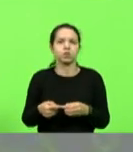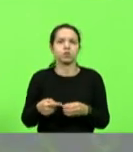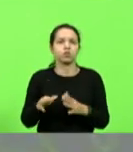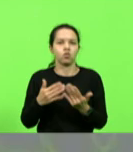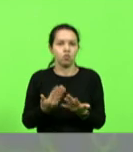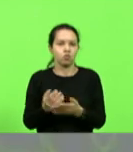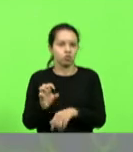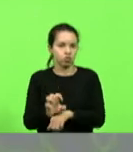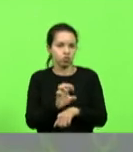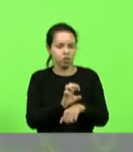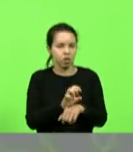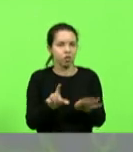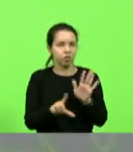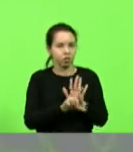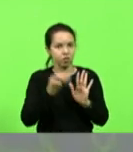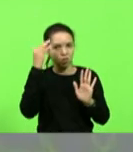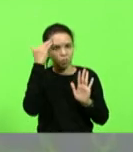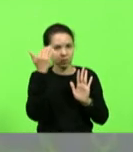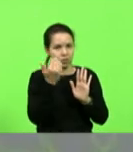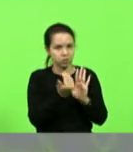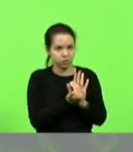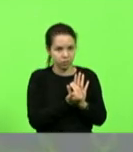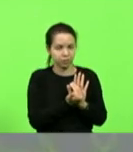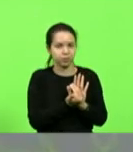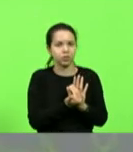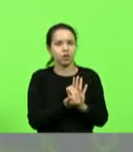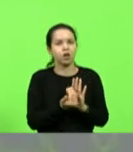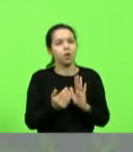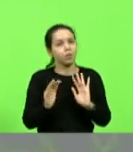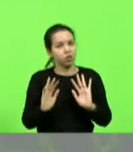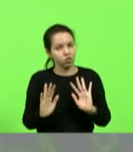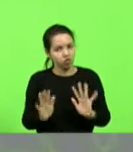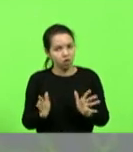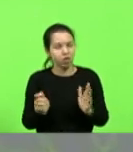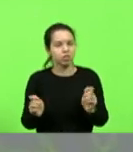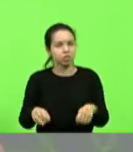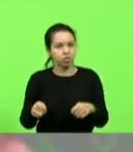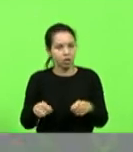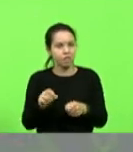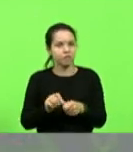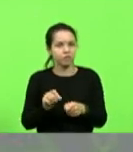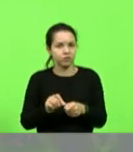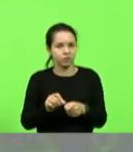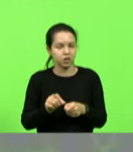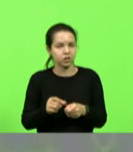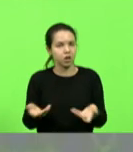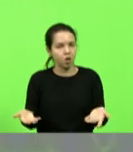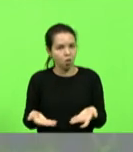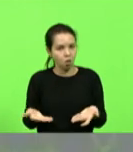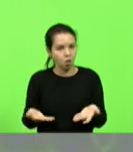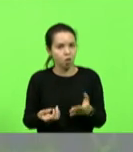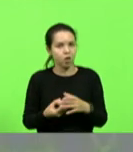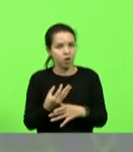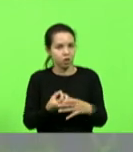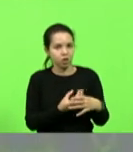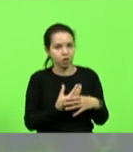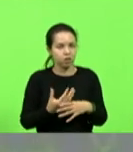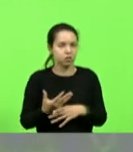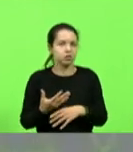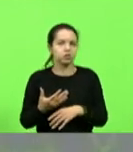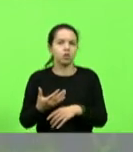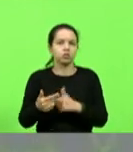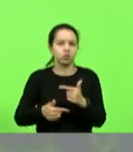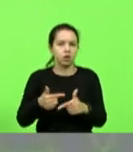lei, porque, apesar das limitações da 173, muito já pode ser feito desde já, né, com a criação dos cargos, com a regulamentação